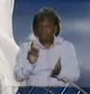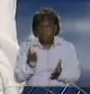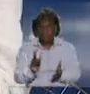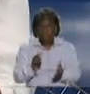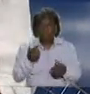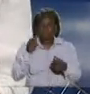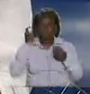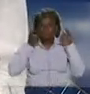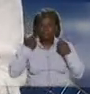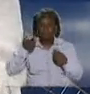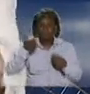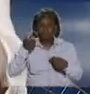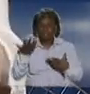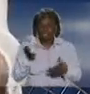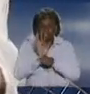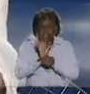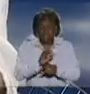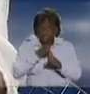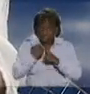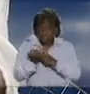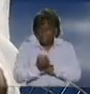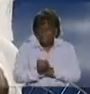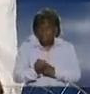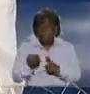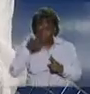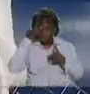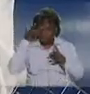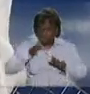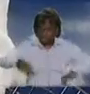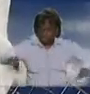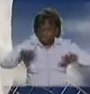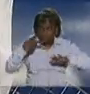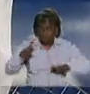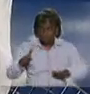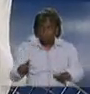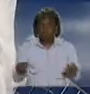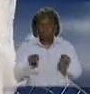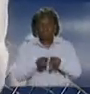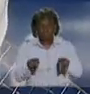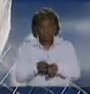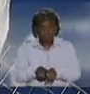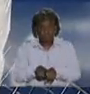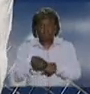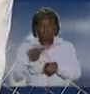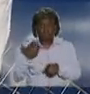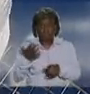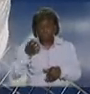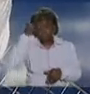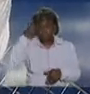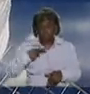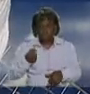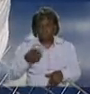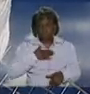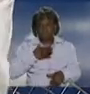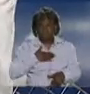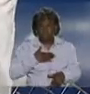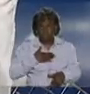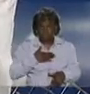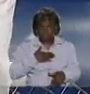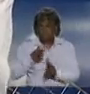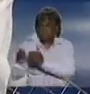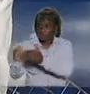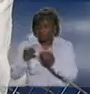superávit, certo? Ela primeiro está preocupada em gerar o benefício social e, ao mesmo tempo, se autossustentar,